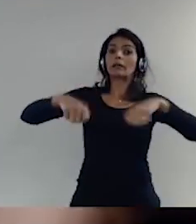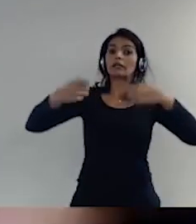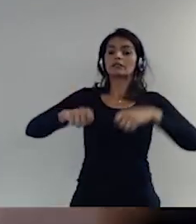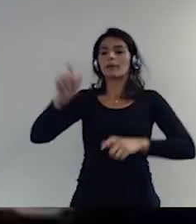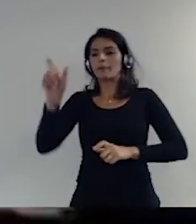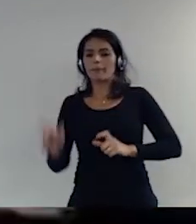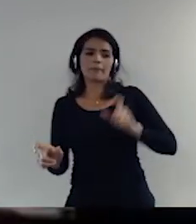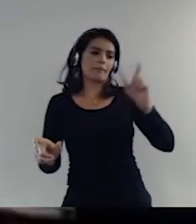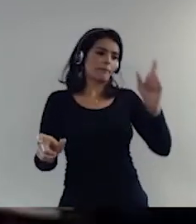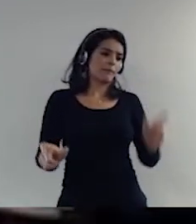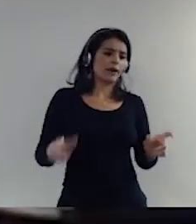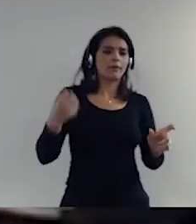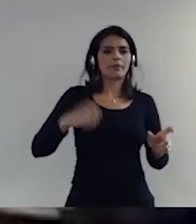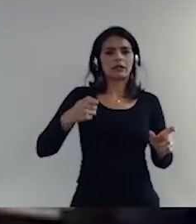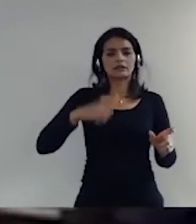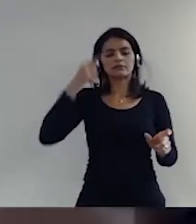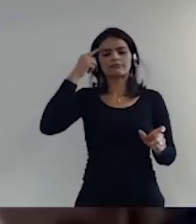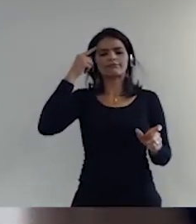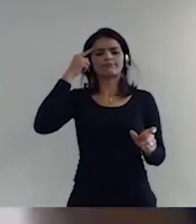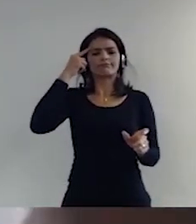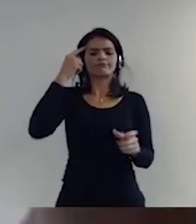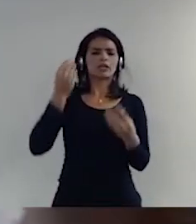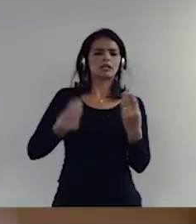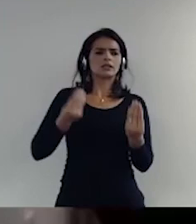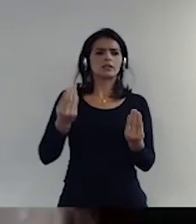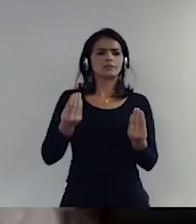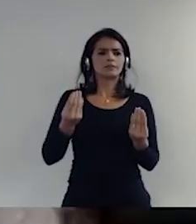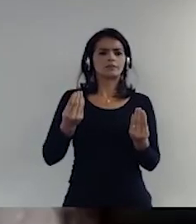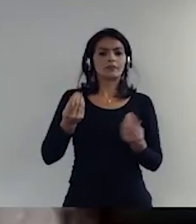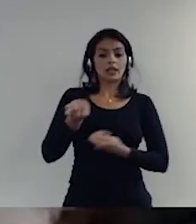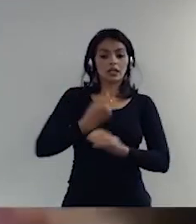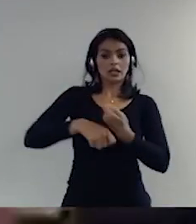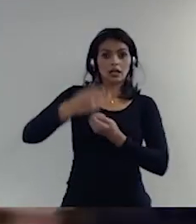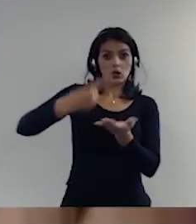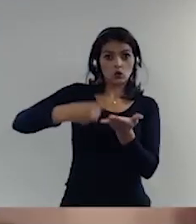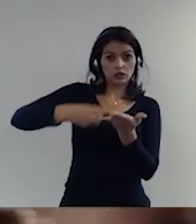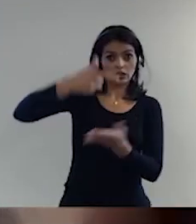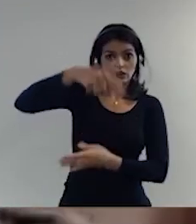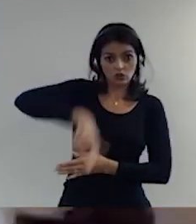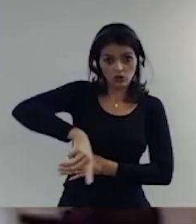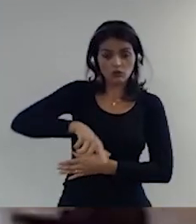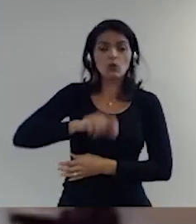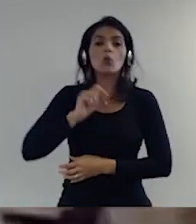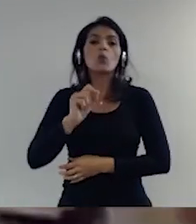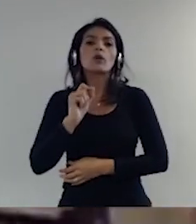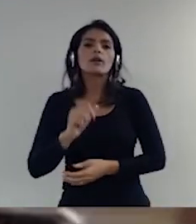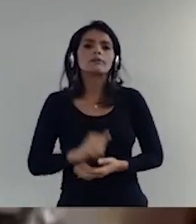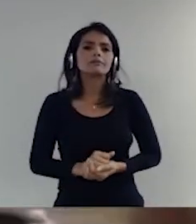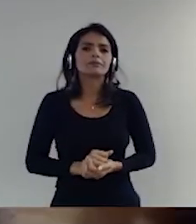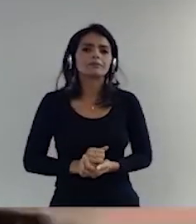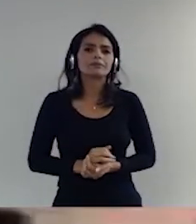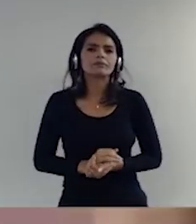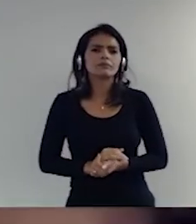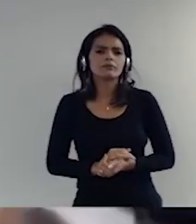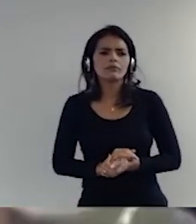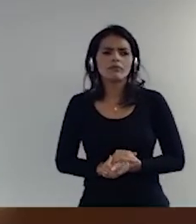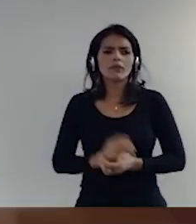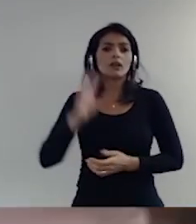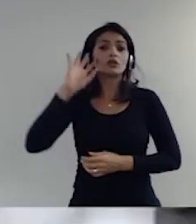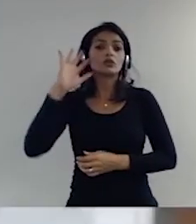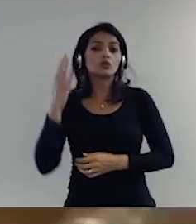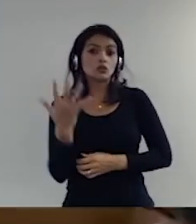partes prevejam imediatamente que, nesta renegociação, que há charneiras para que esta solução